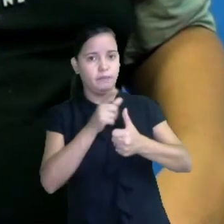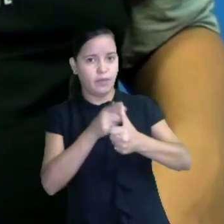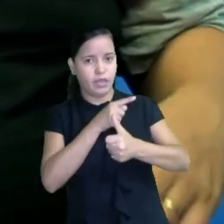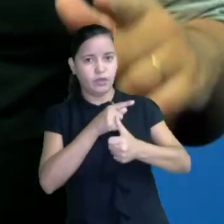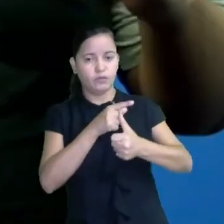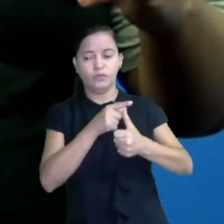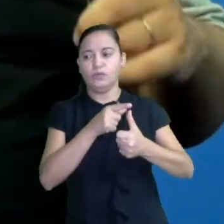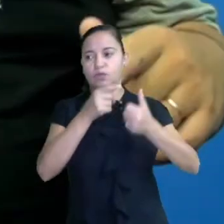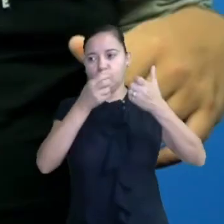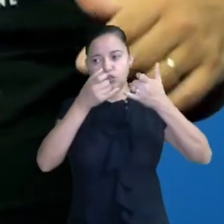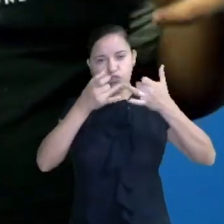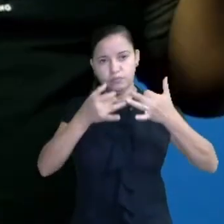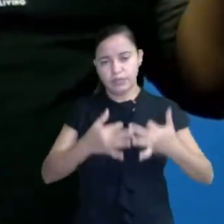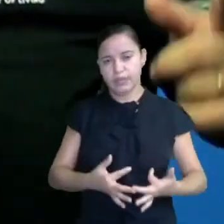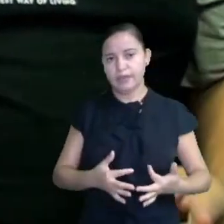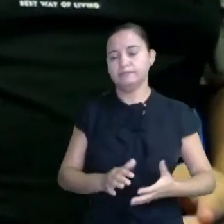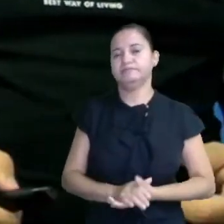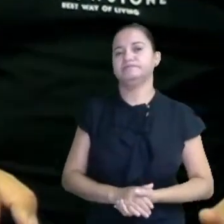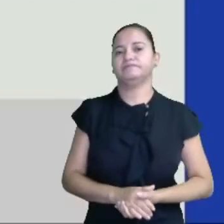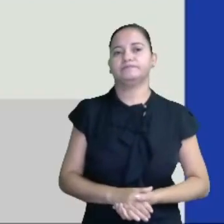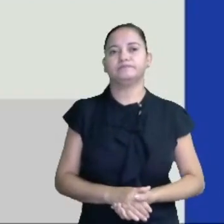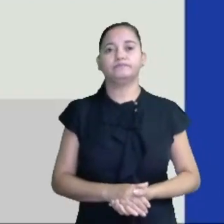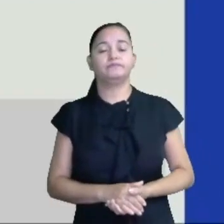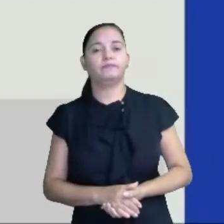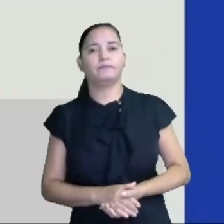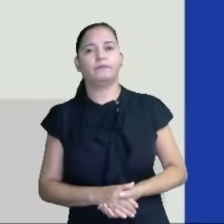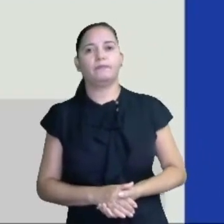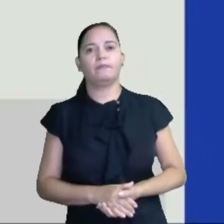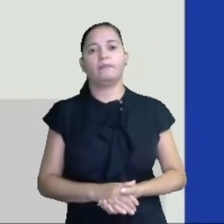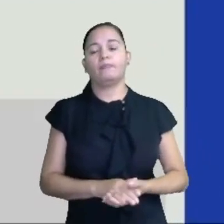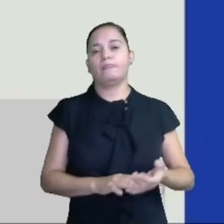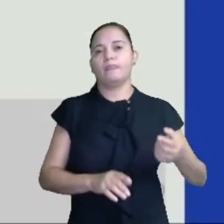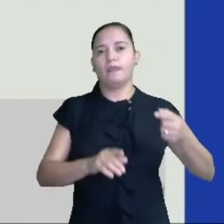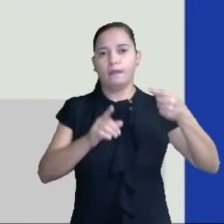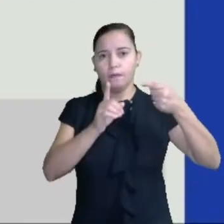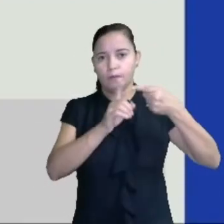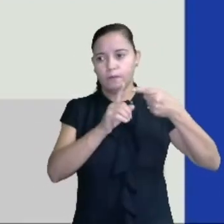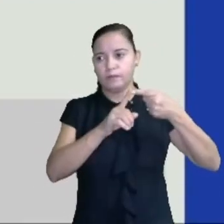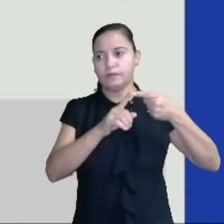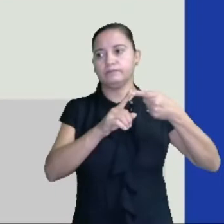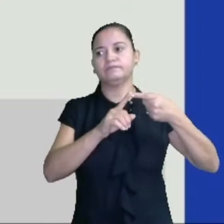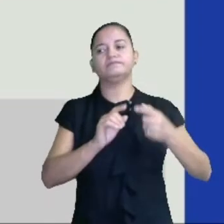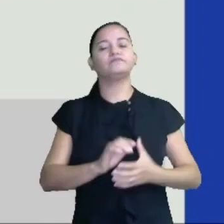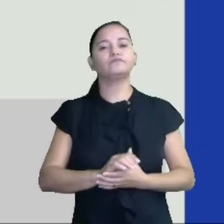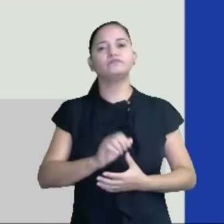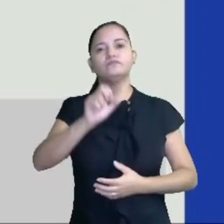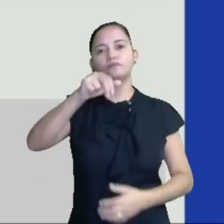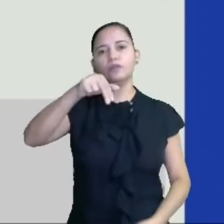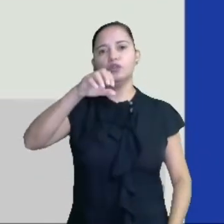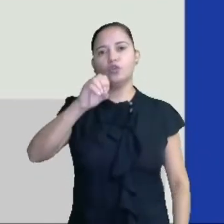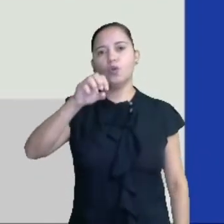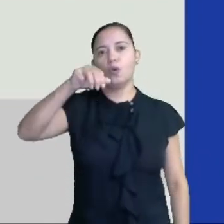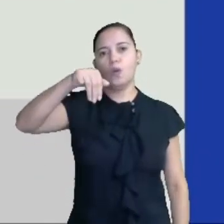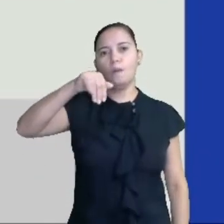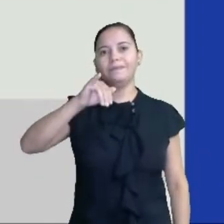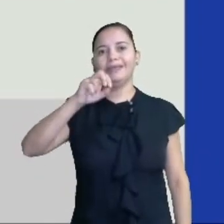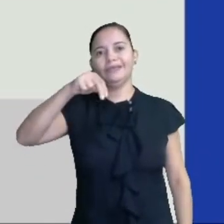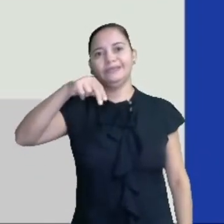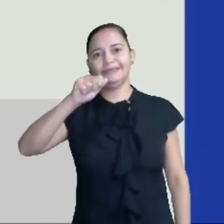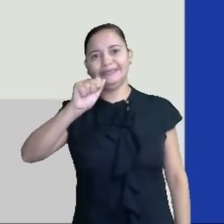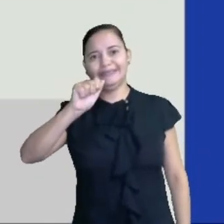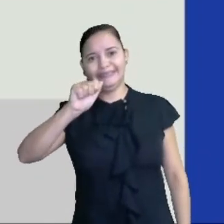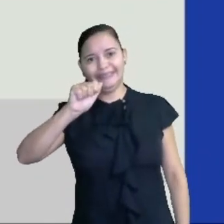começar pelos sufixos nominais, certo? O que são eles? Os